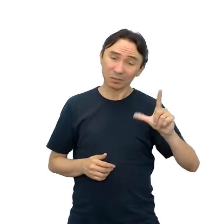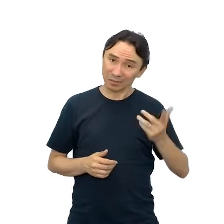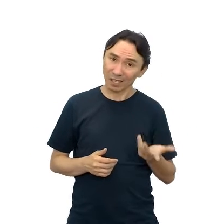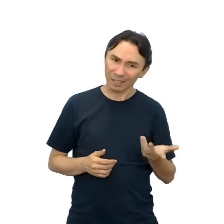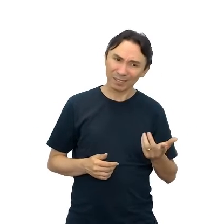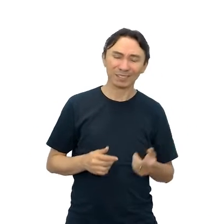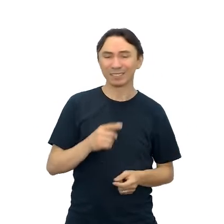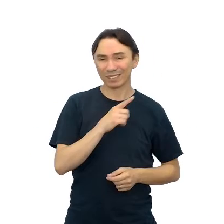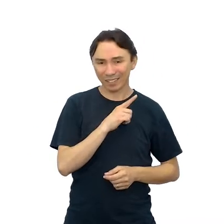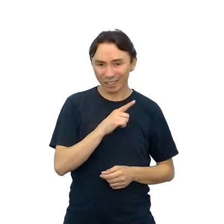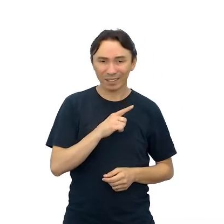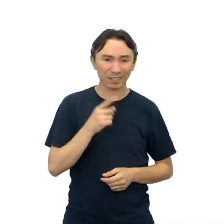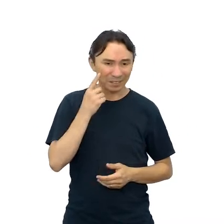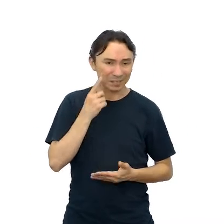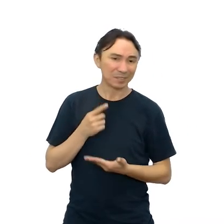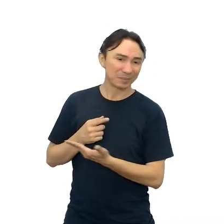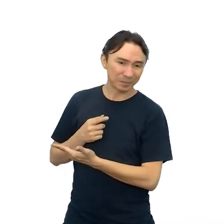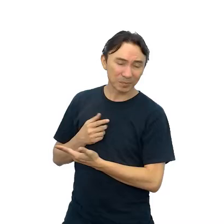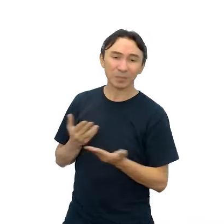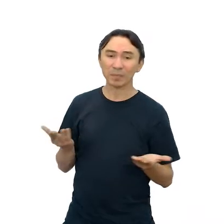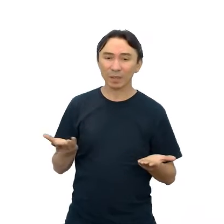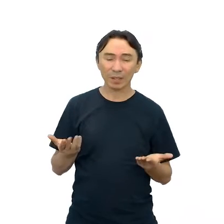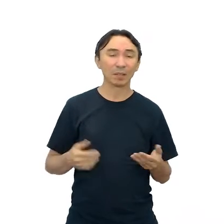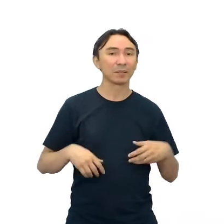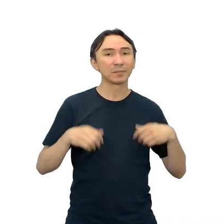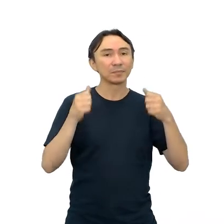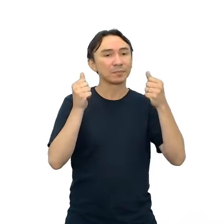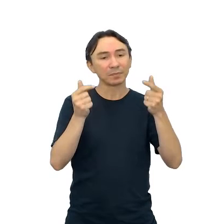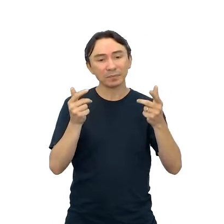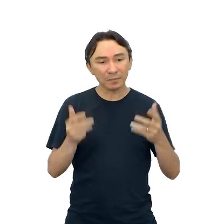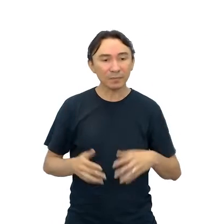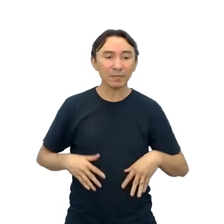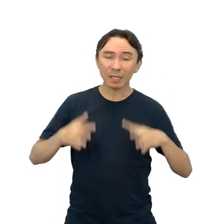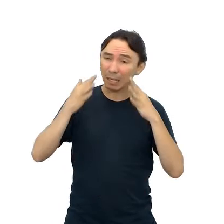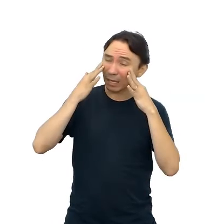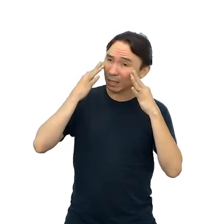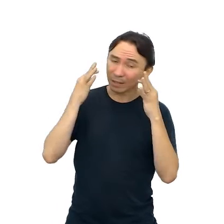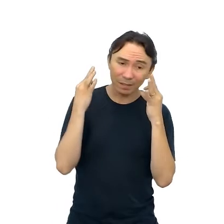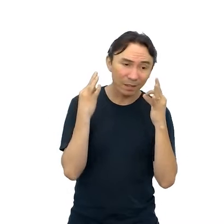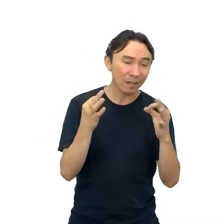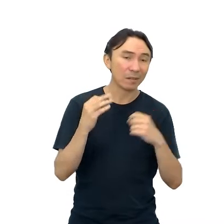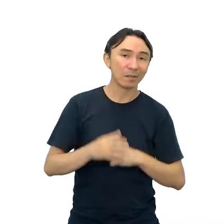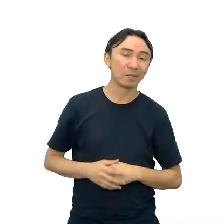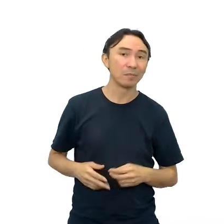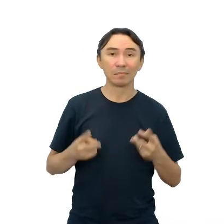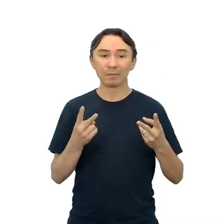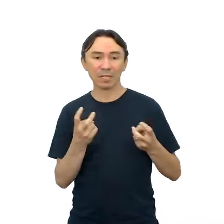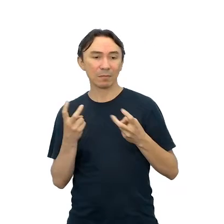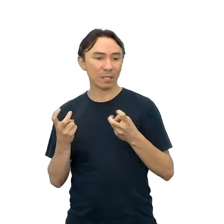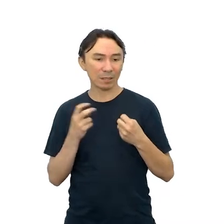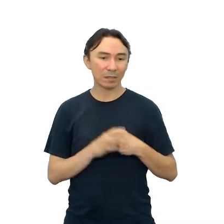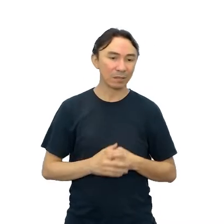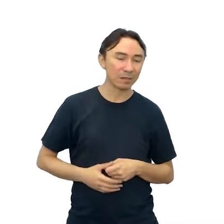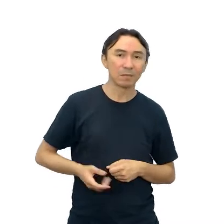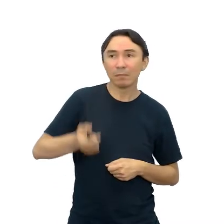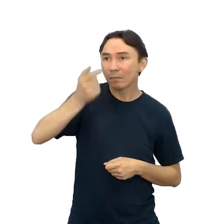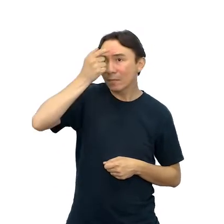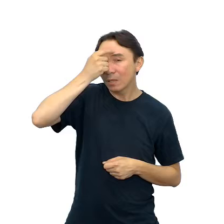um pouquinho sobre a atenção, a percepção, a memória de trabalho e a flexibilidade